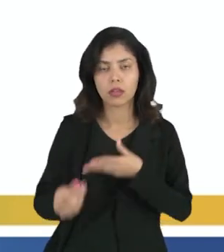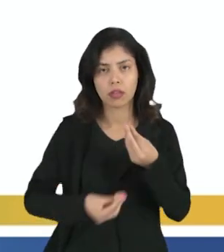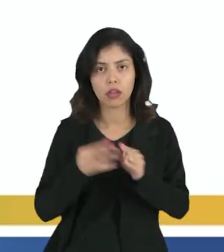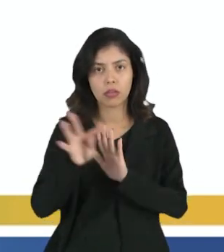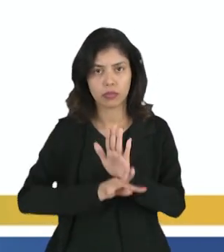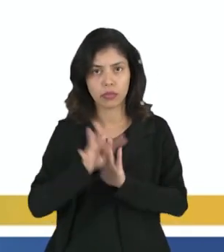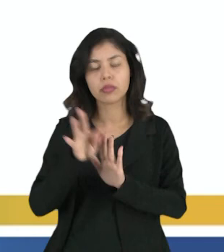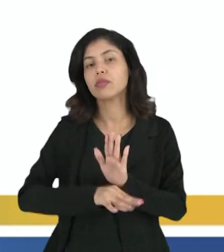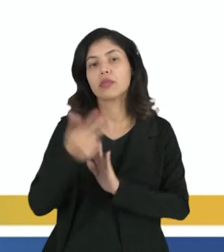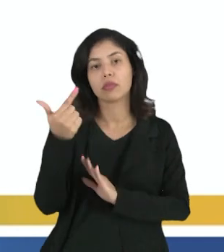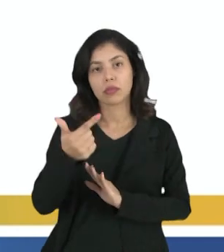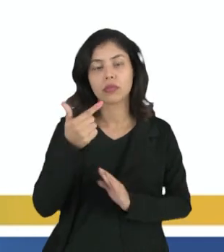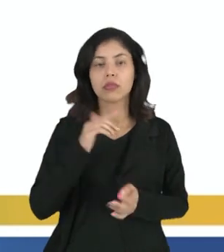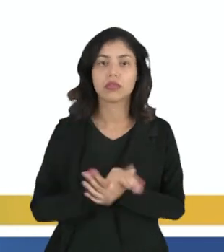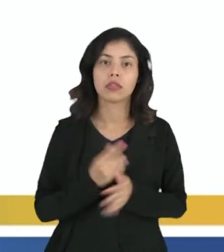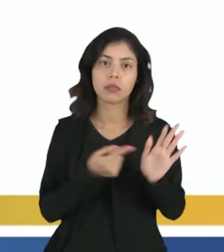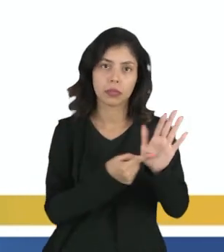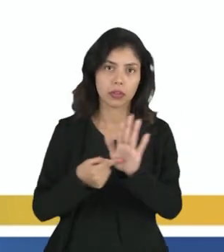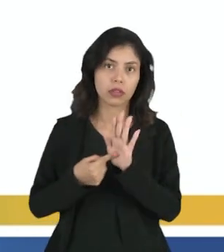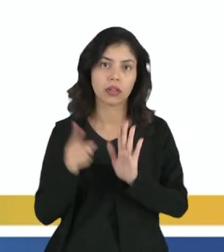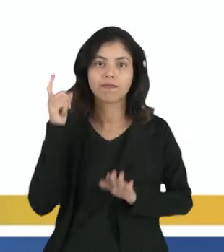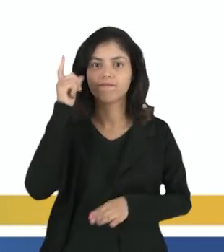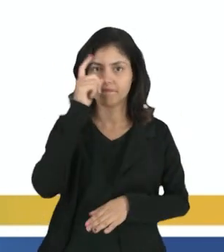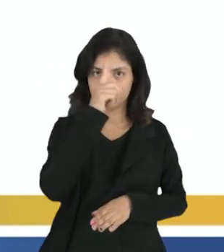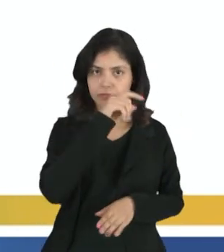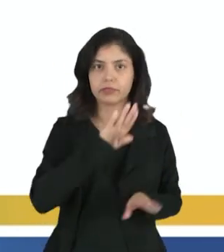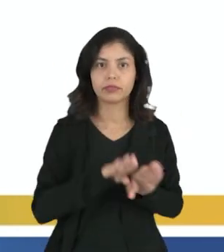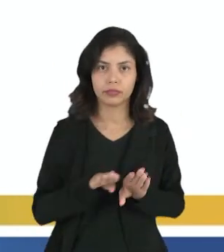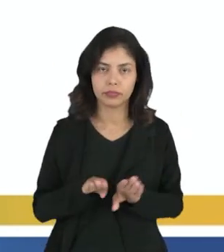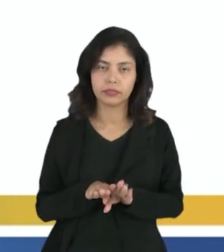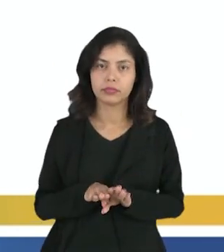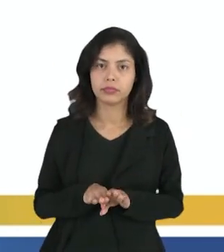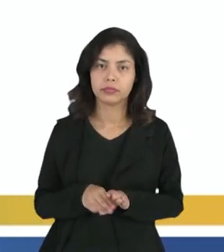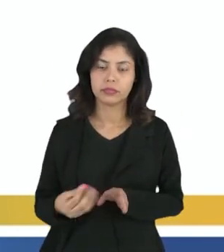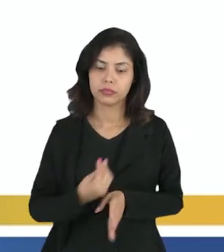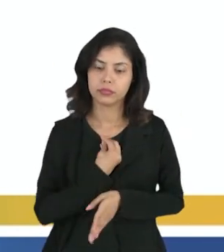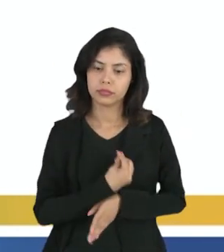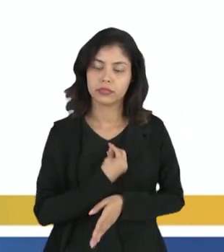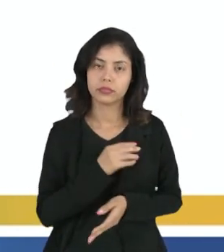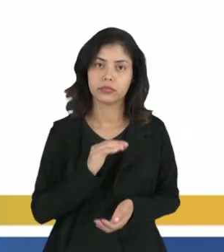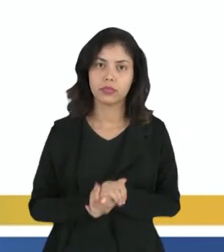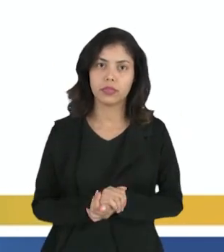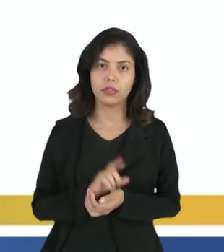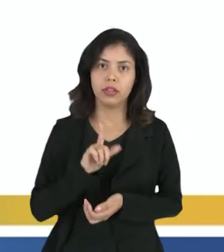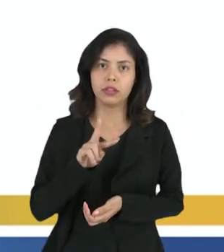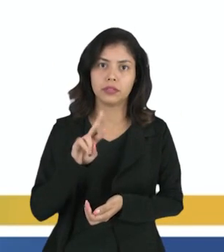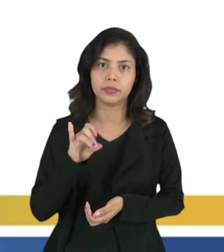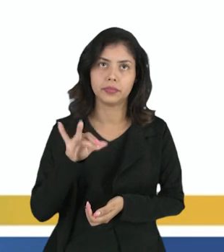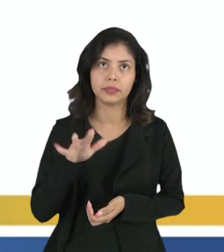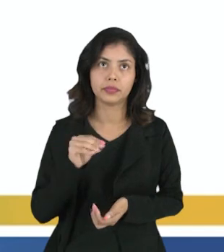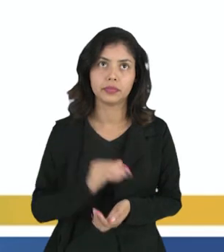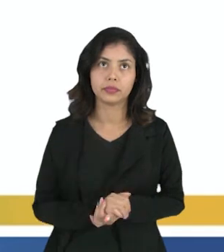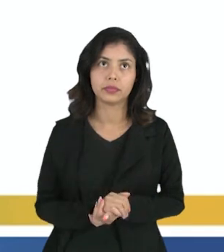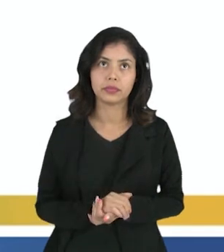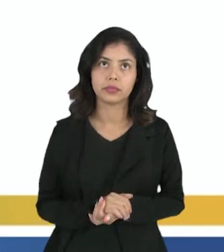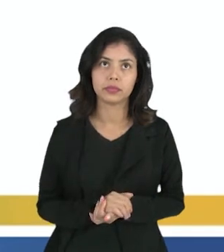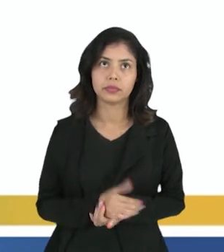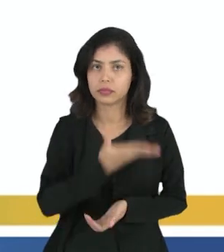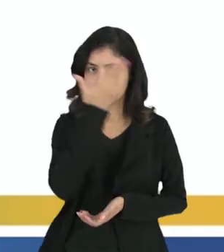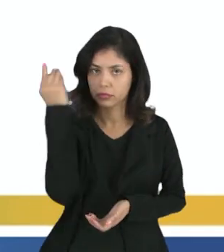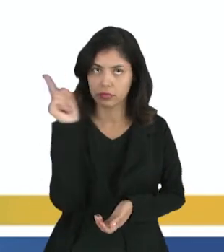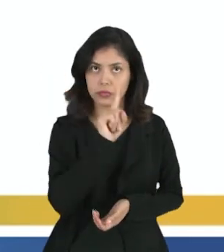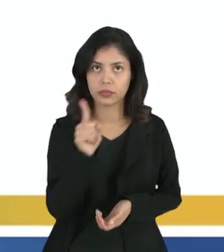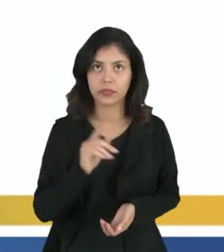no texto 2, ela representa uma dificuldade, um empecilho na vida das lavadeiras. E para